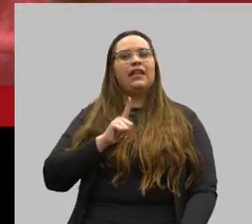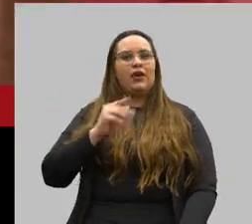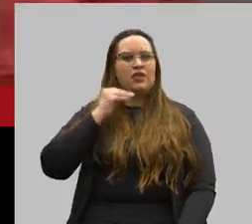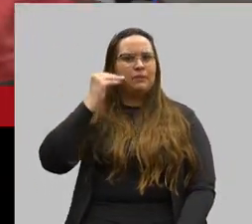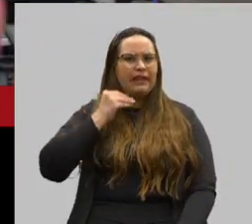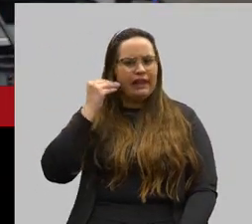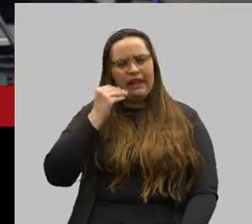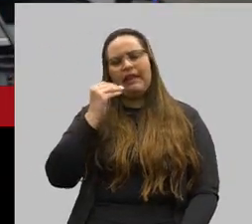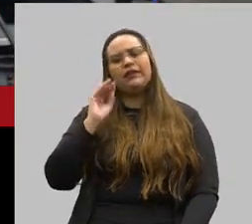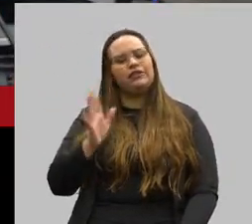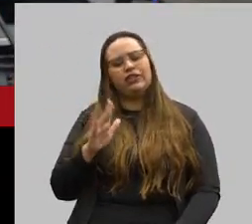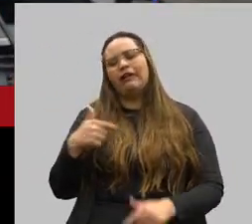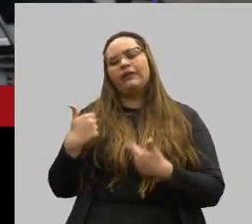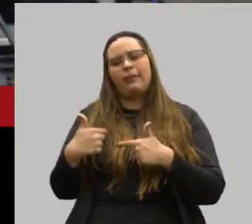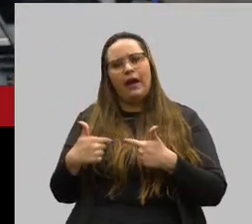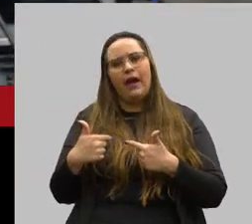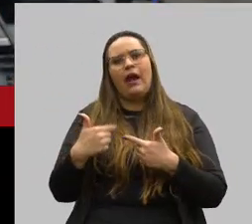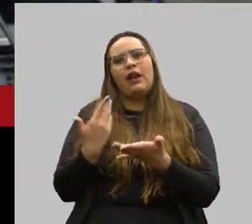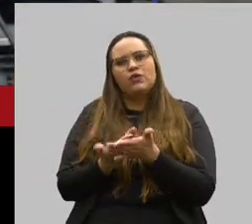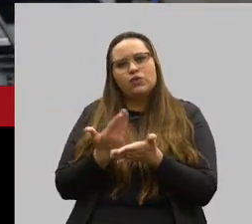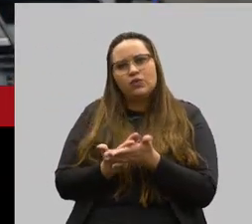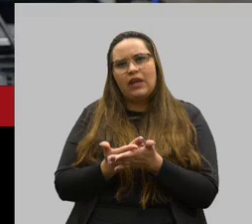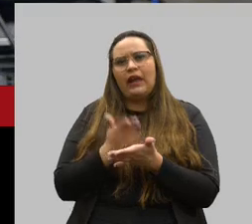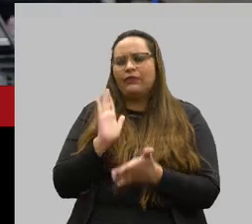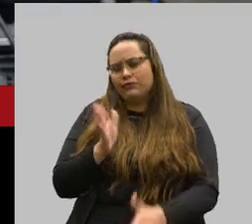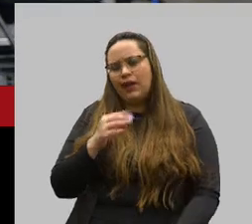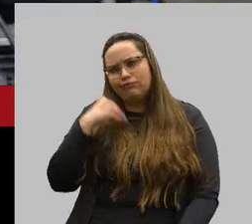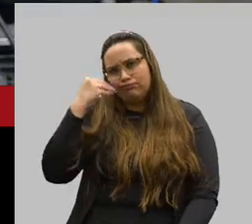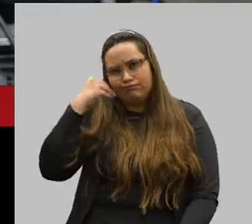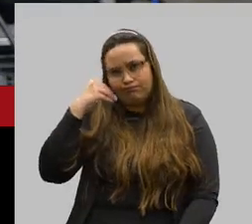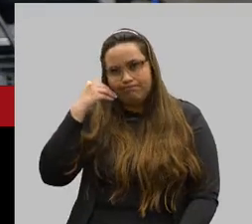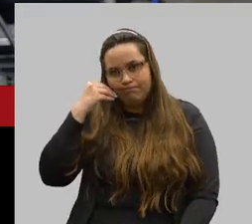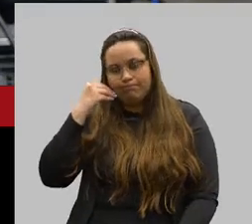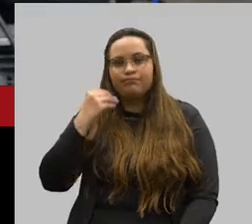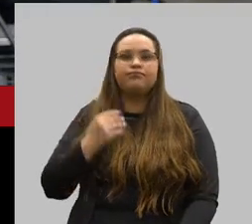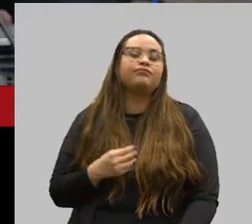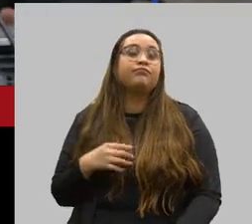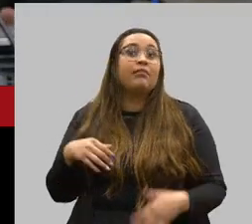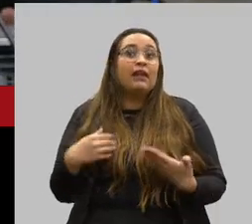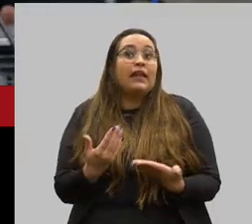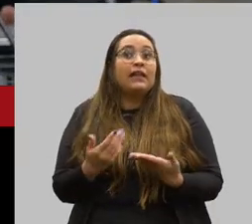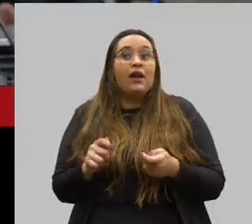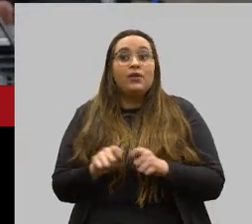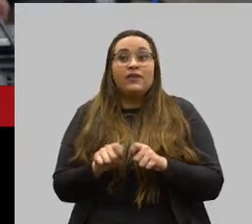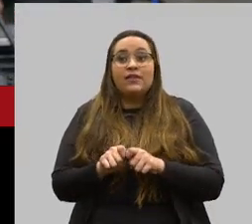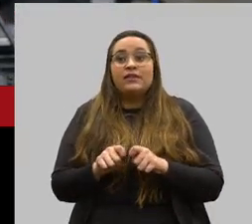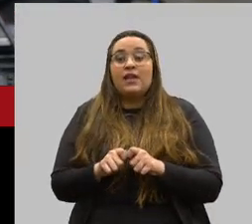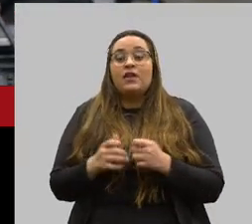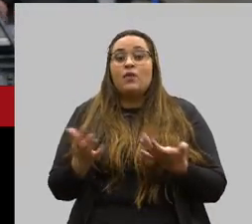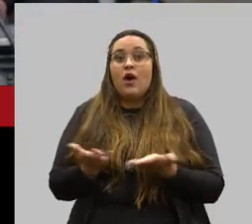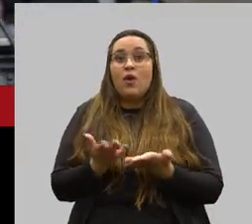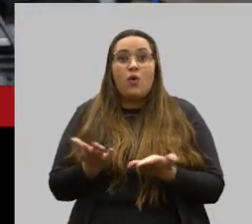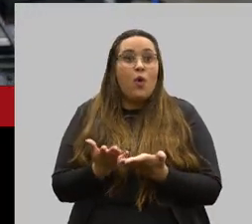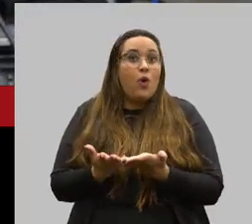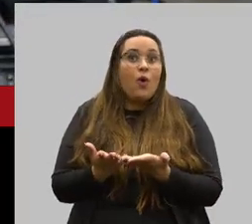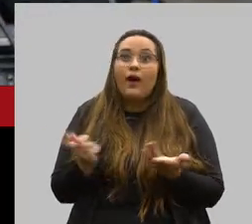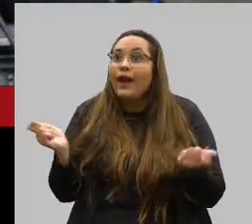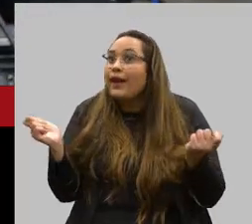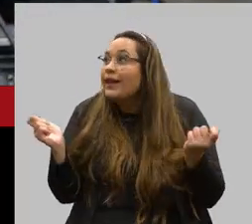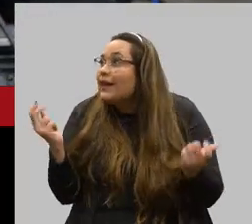tô trabalhando e estudando a respeito disso já ten um tempo as O que está sendo feito não está sendo